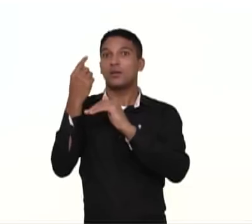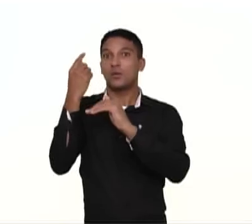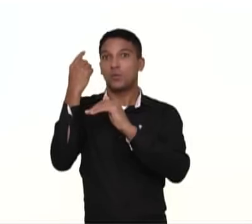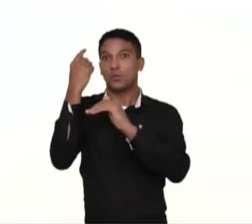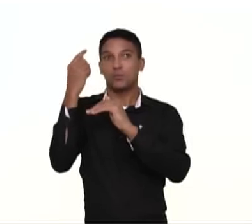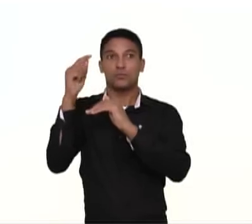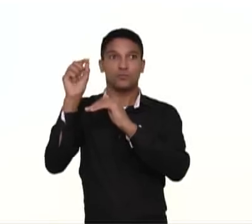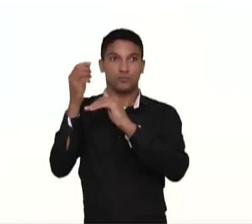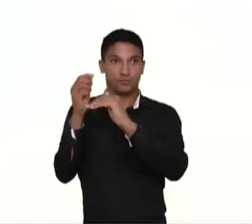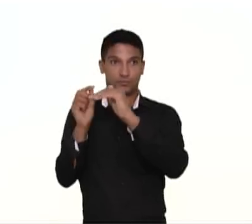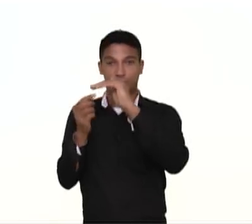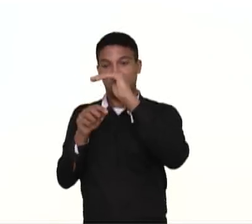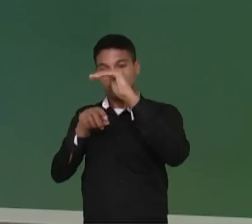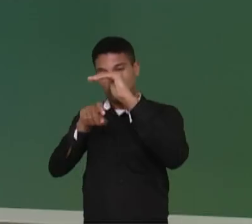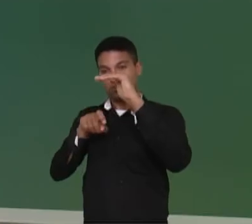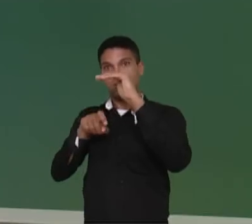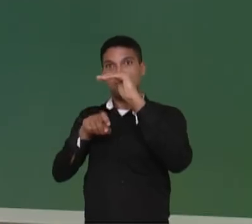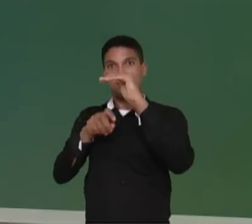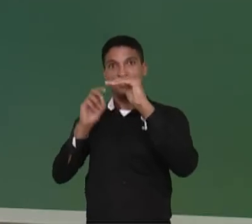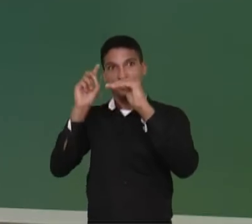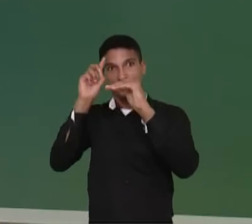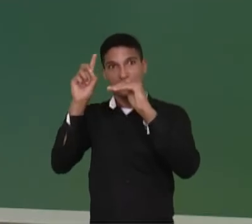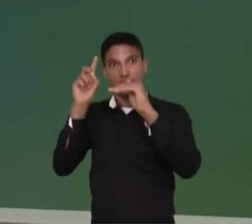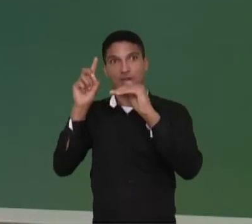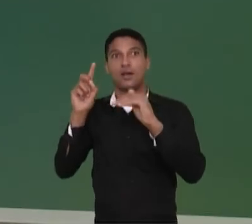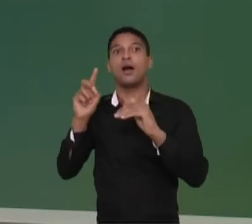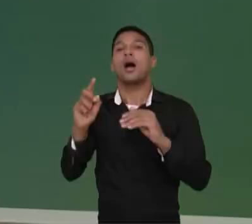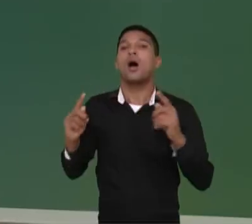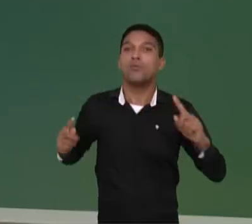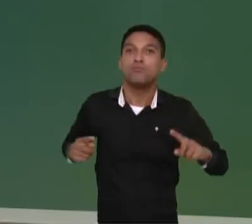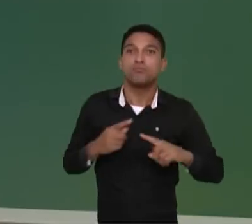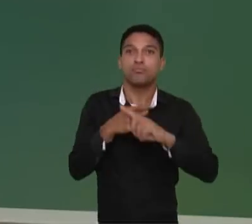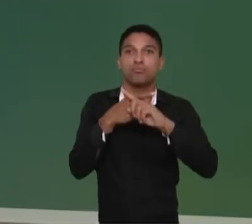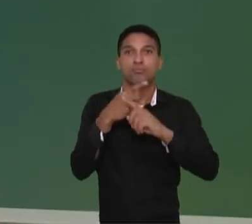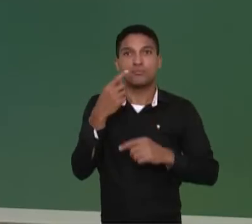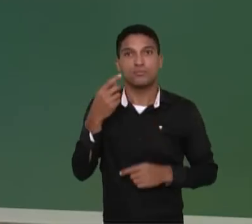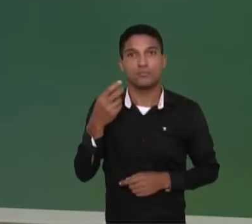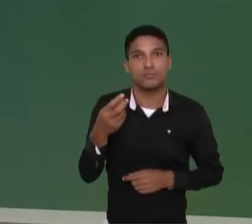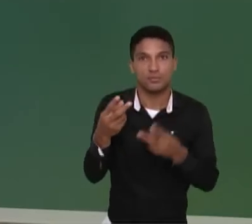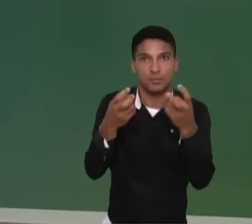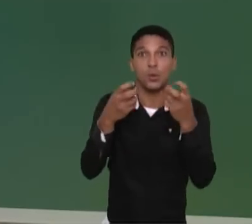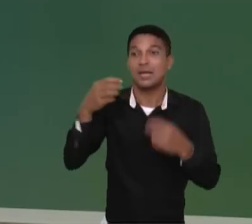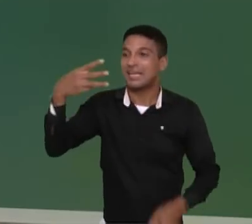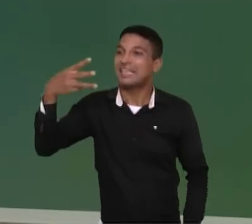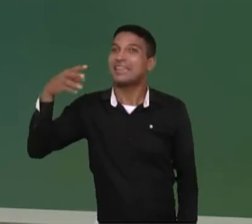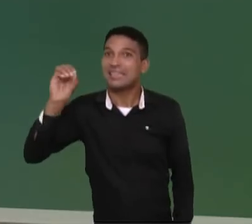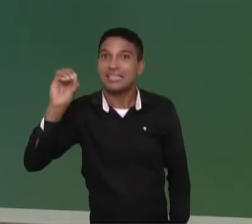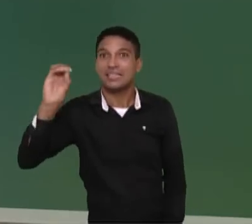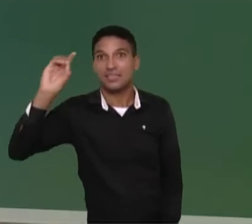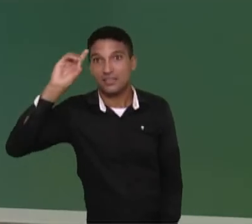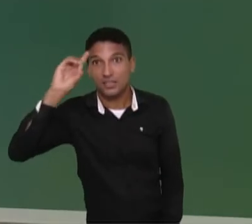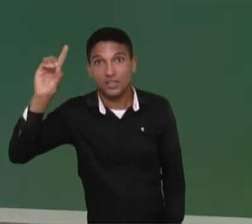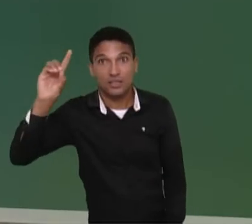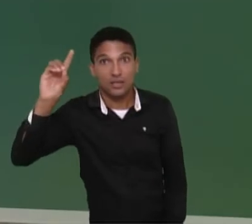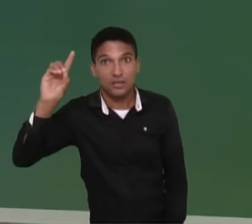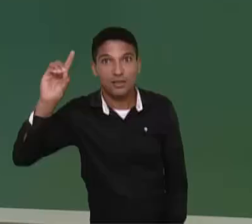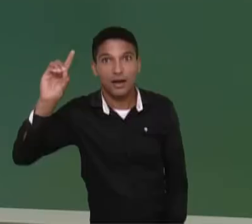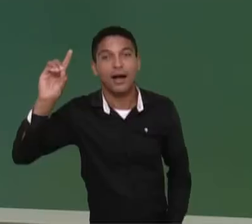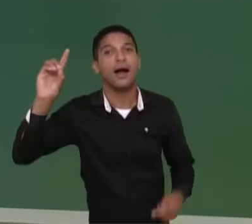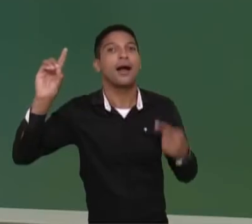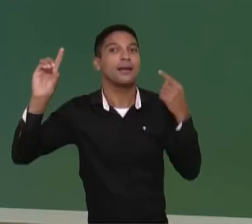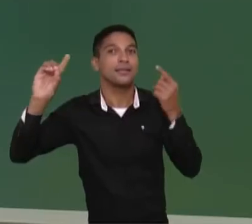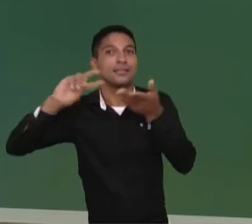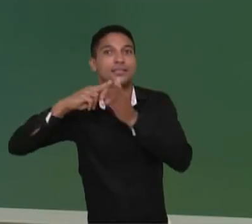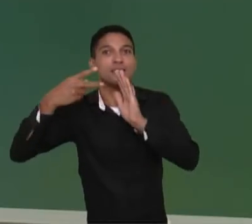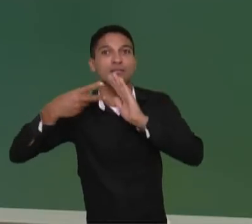dias como resposta. Então, são necessários 30 dias para que eu tenha 1 hora de atraso